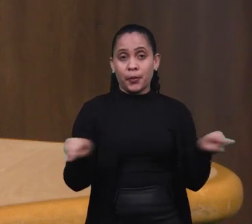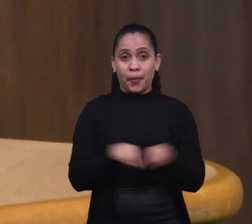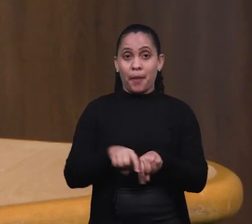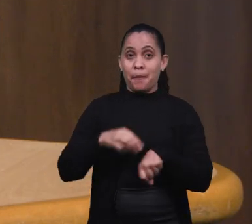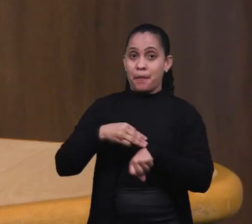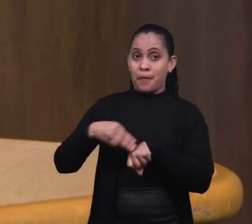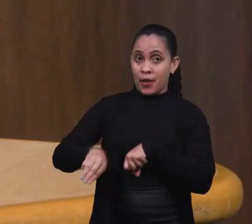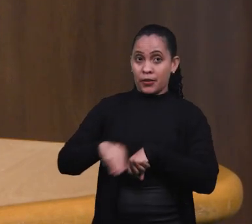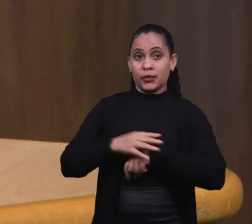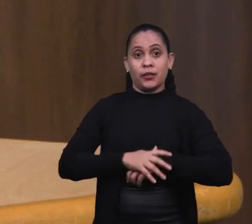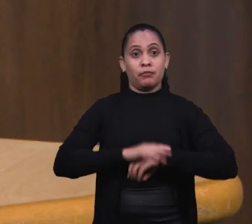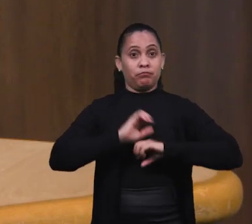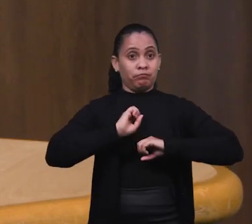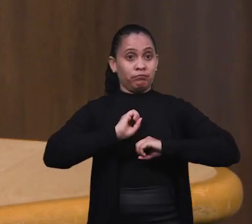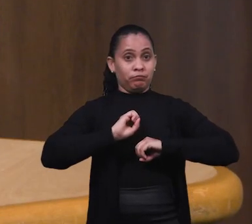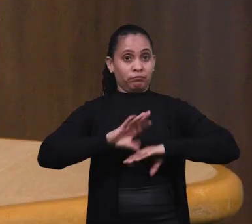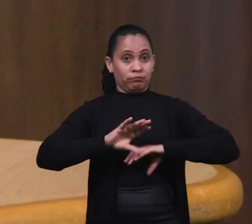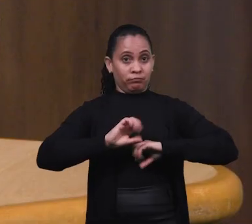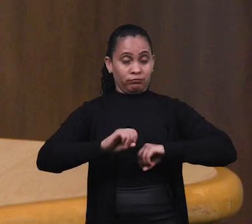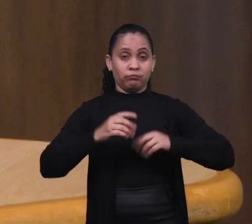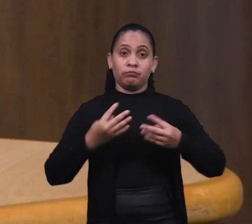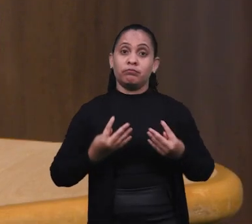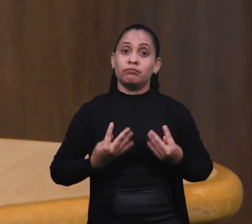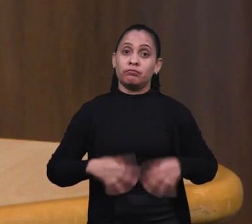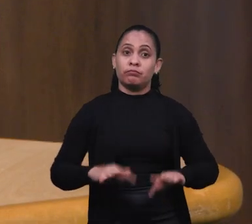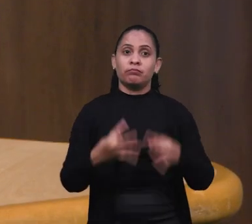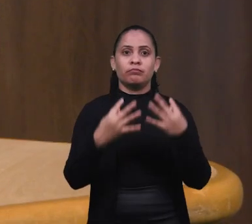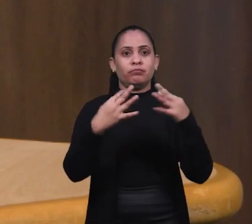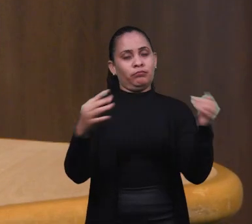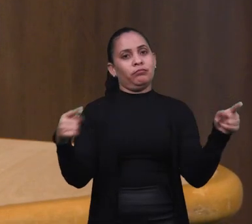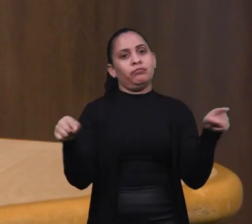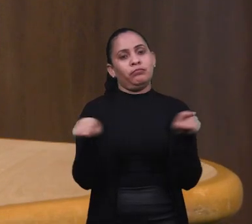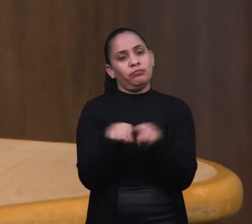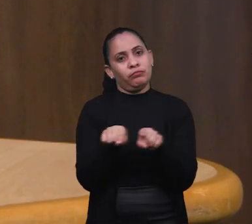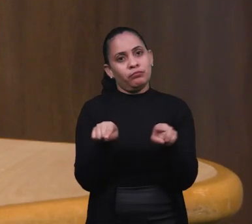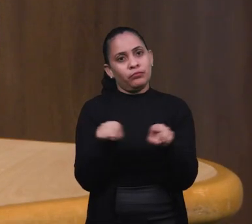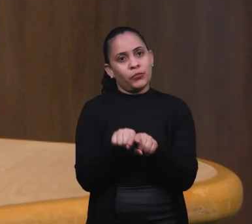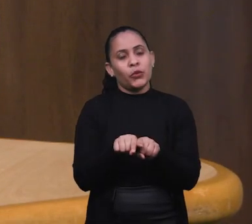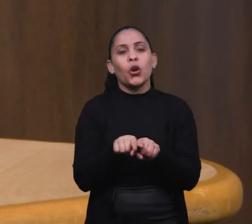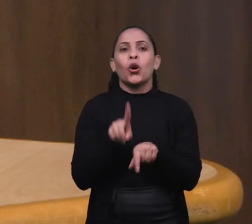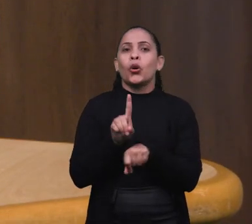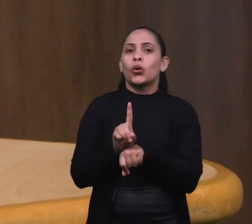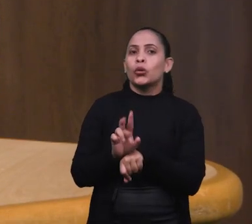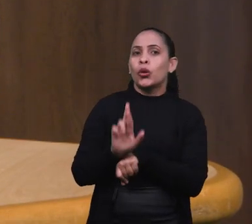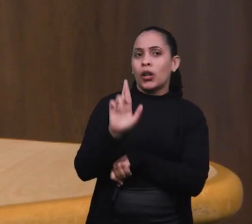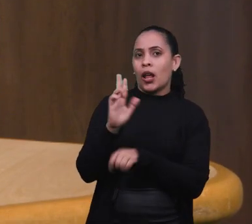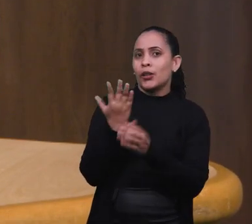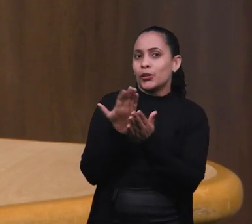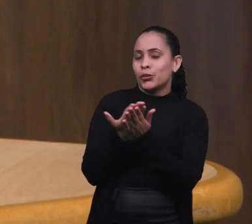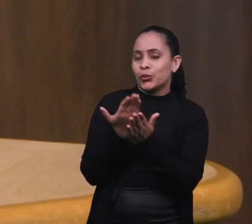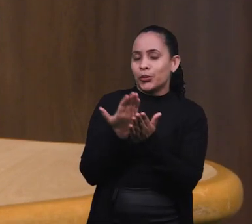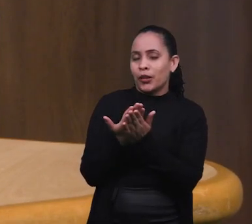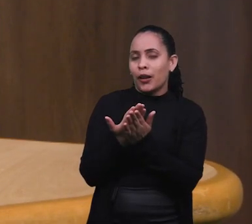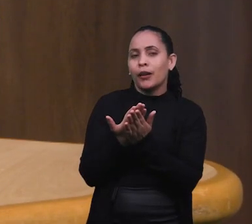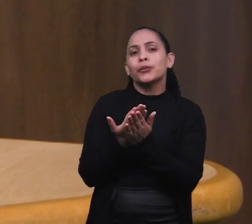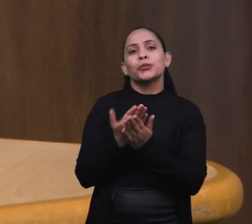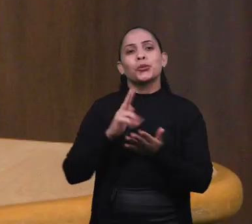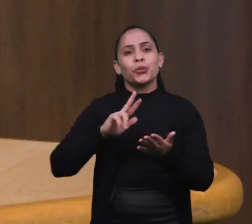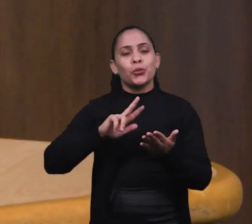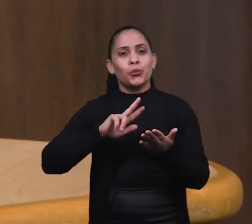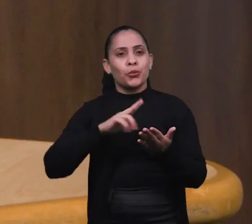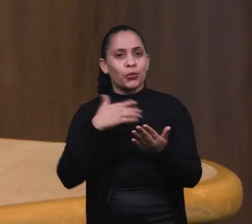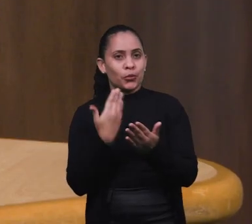em Educação Profissional e Tecnológica e atualmente está fazendo um doutorando em Estudo da Tradução